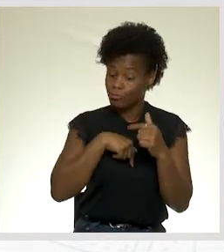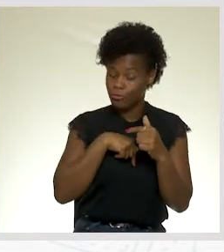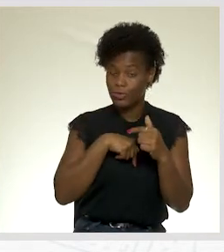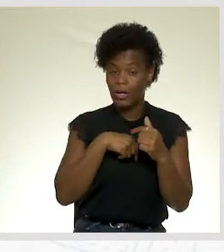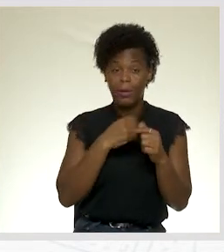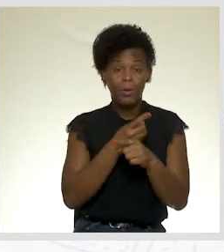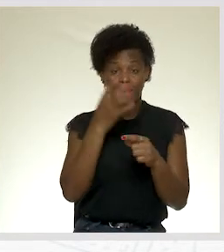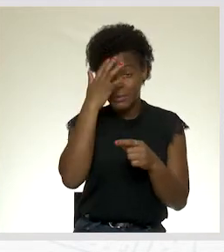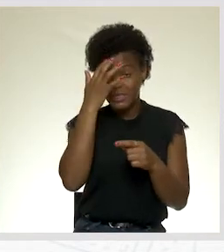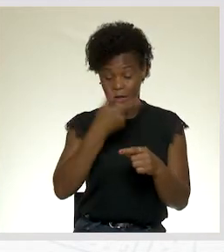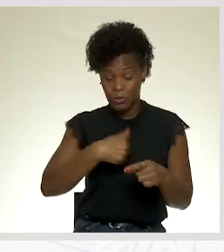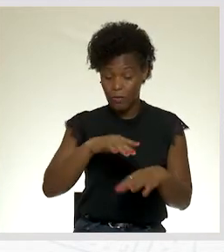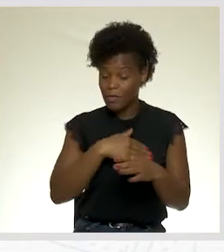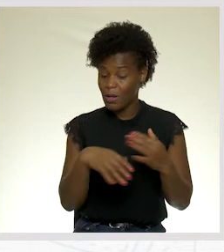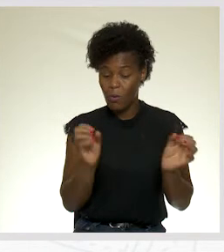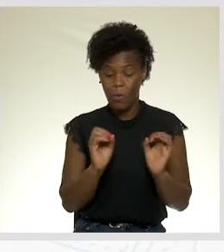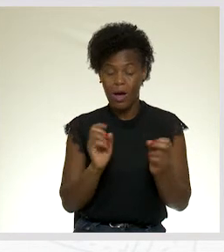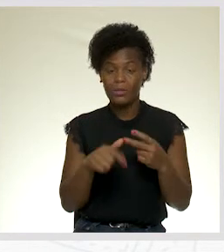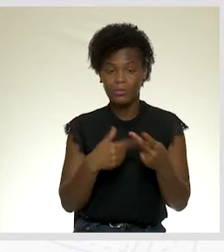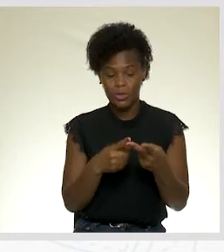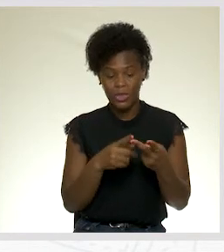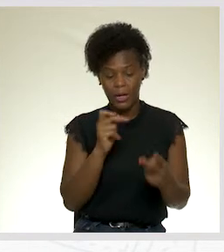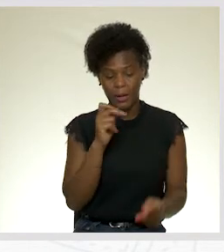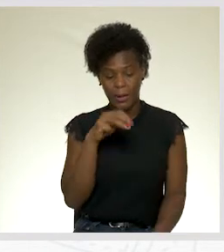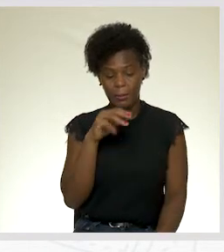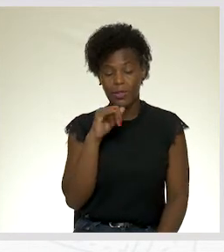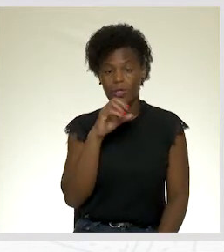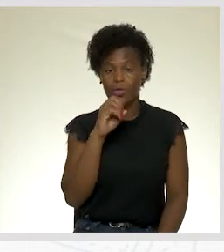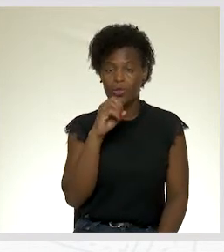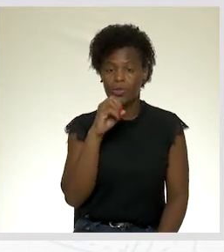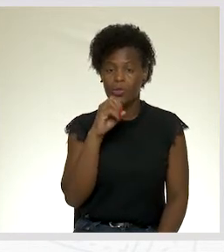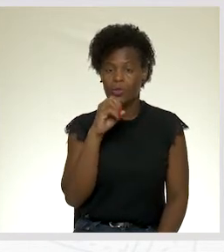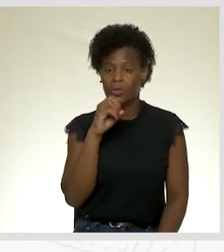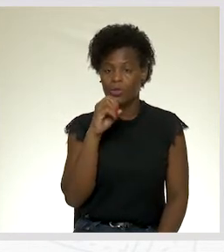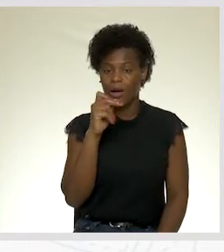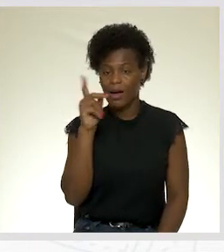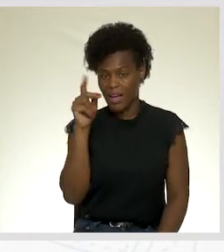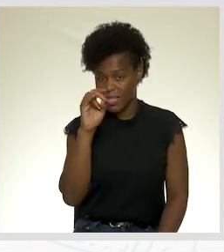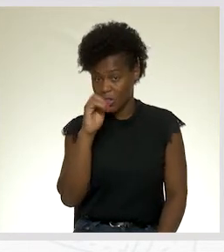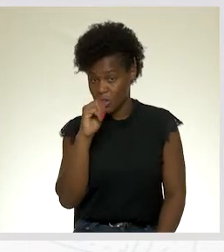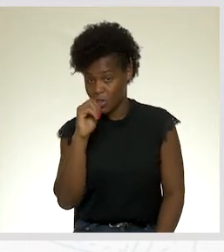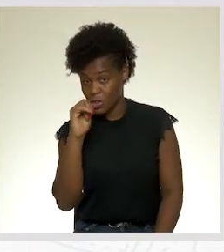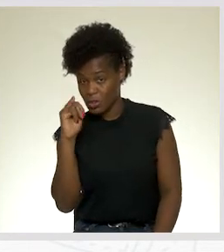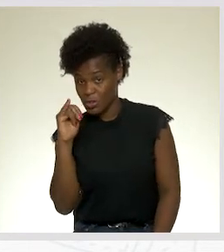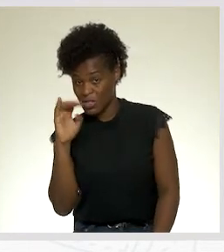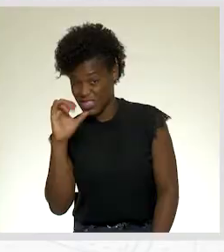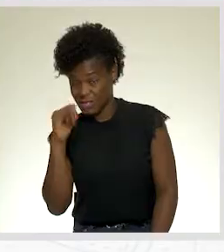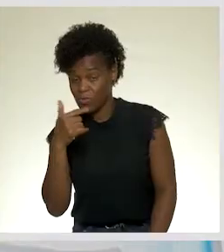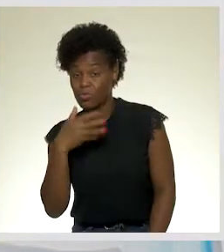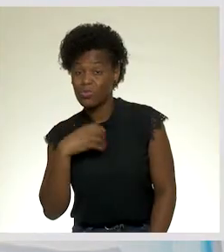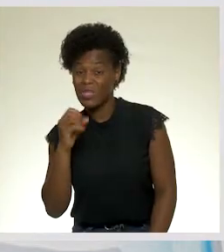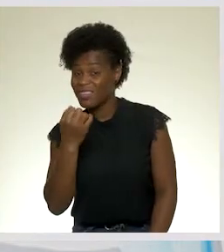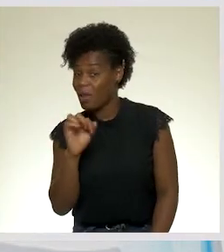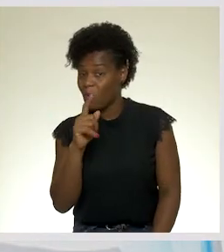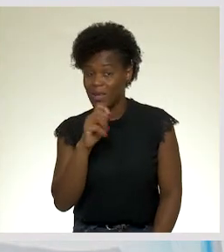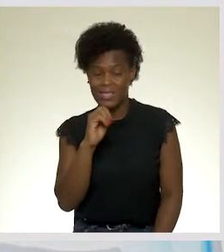temos a capacidade de os produzir, enquanto que os aminoácidos essenciais, não essenciais, temos a capacidade de os produzir. Ou seja,